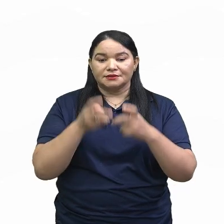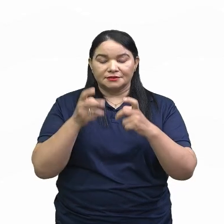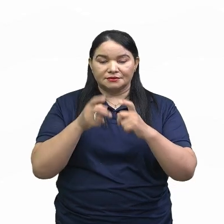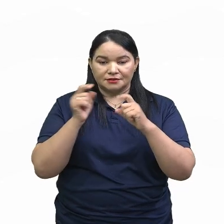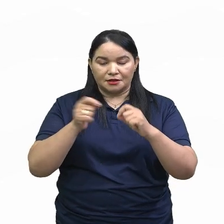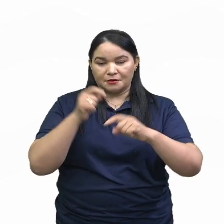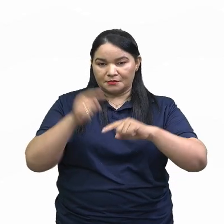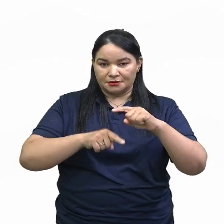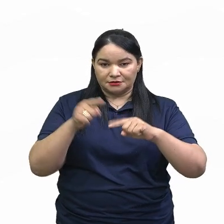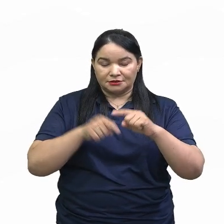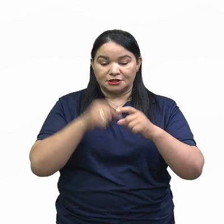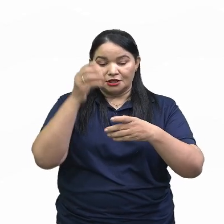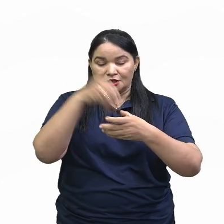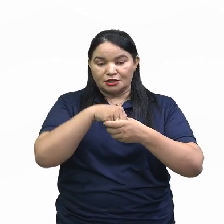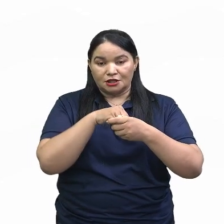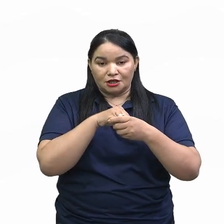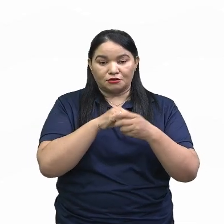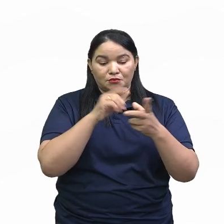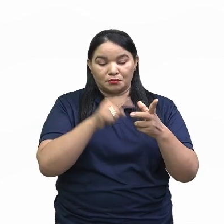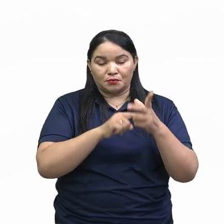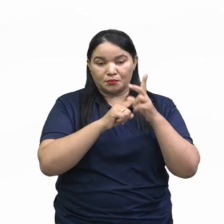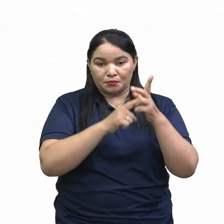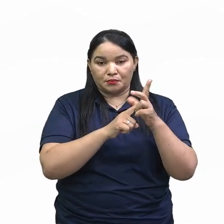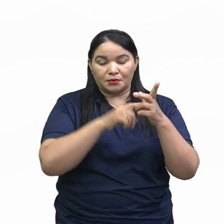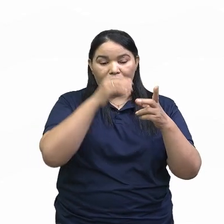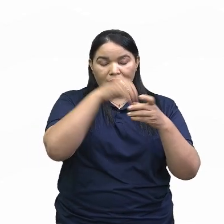equipamentos chamados aerogeradores